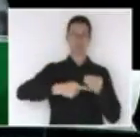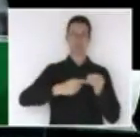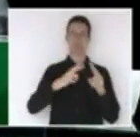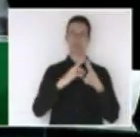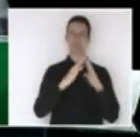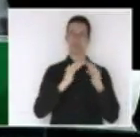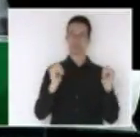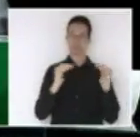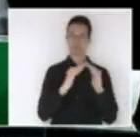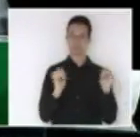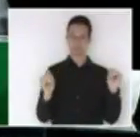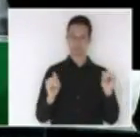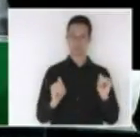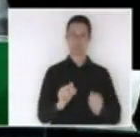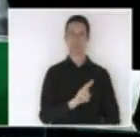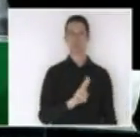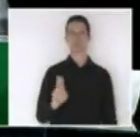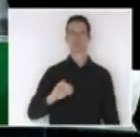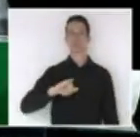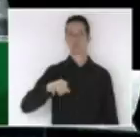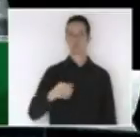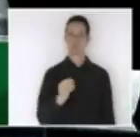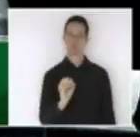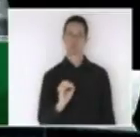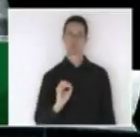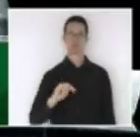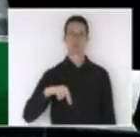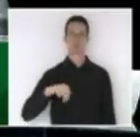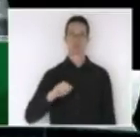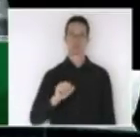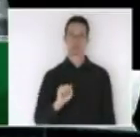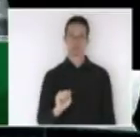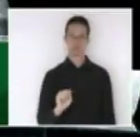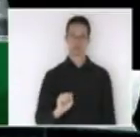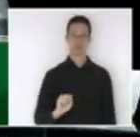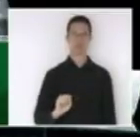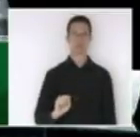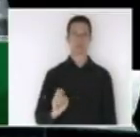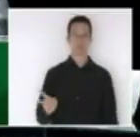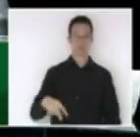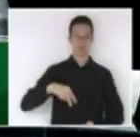Jonas Piagli, fizesse uso da palavra para divulgar a